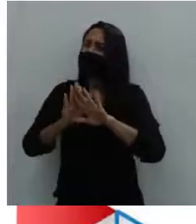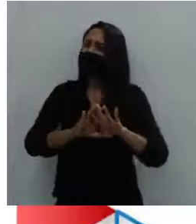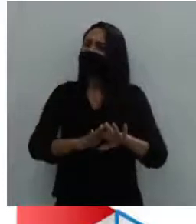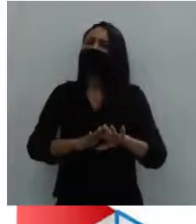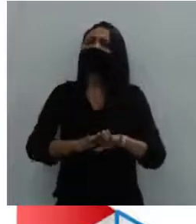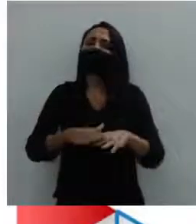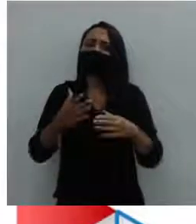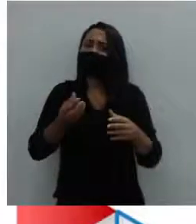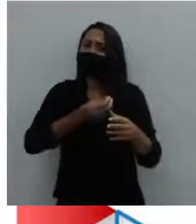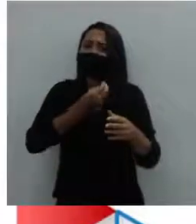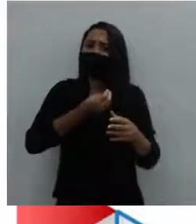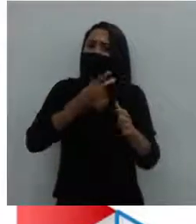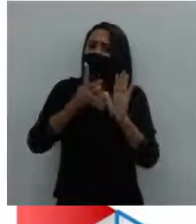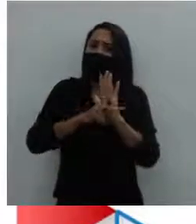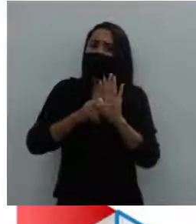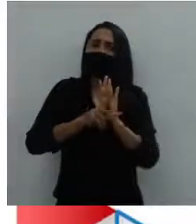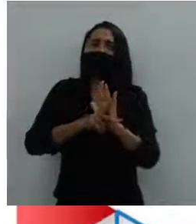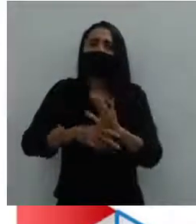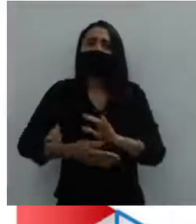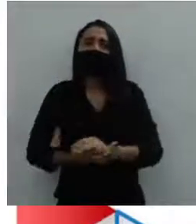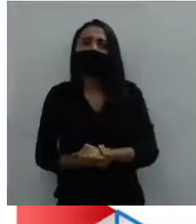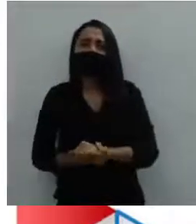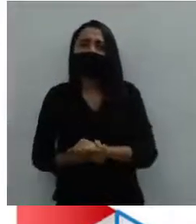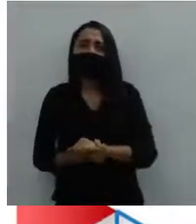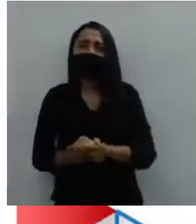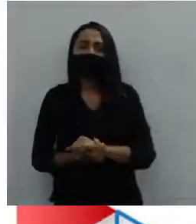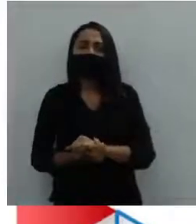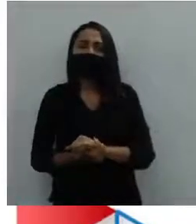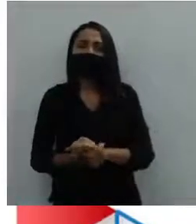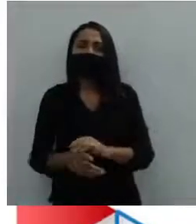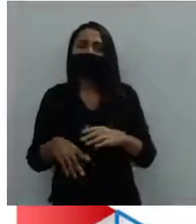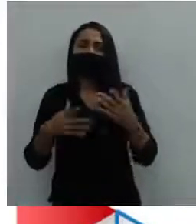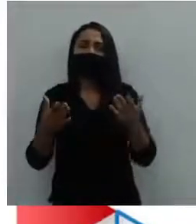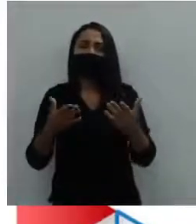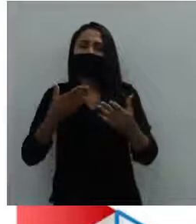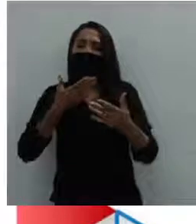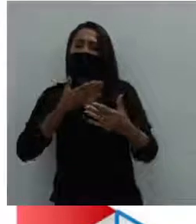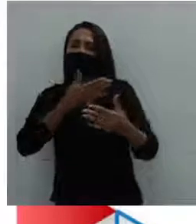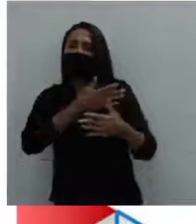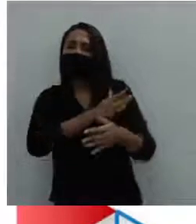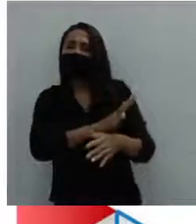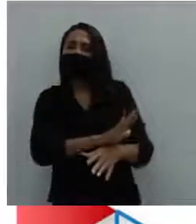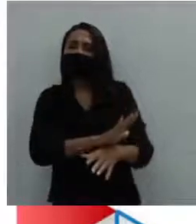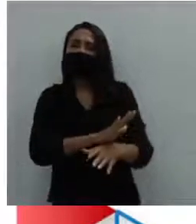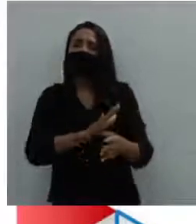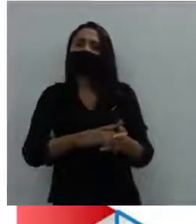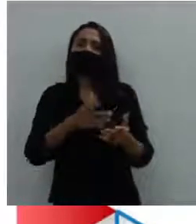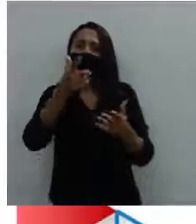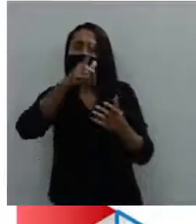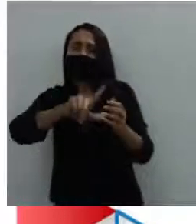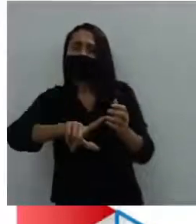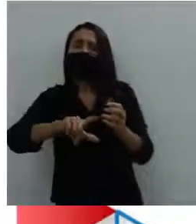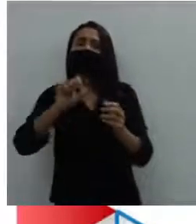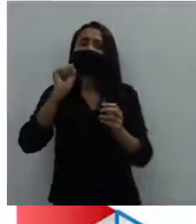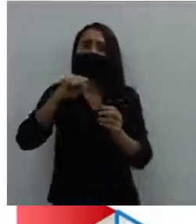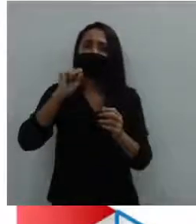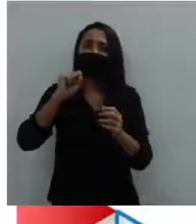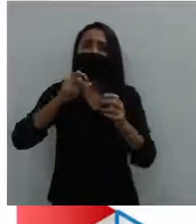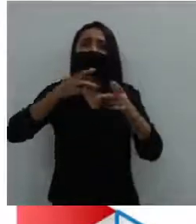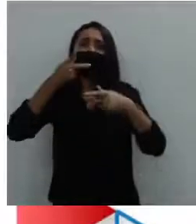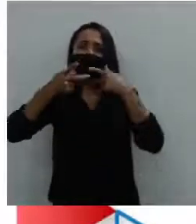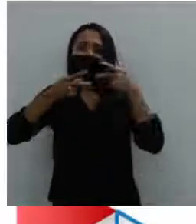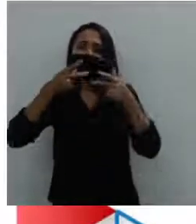deixe, por quê? Porque lhe digo que está com ar insuportável? Repito que sim, e